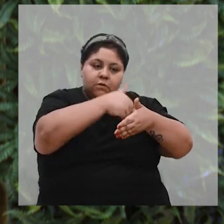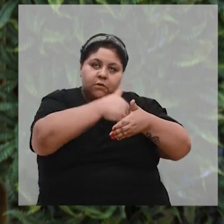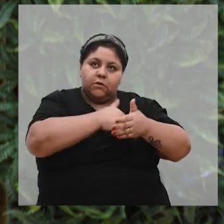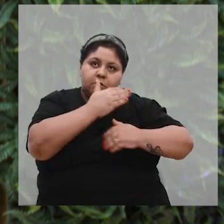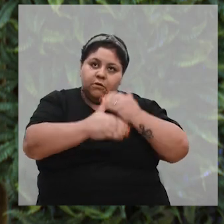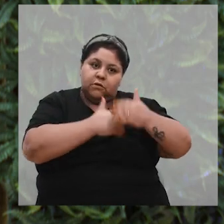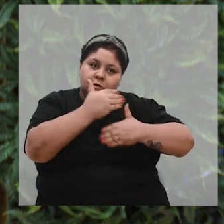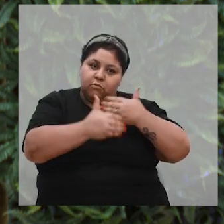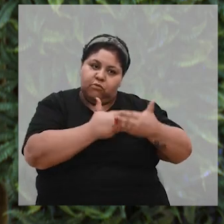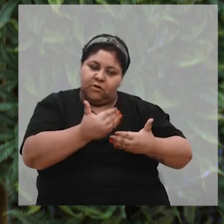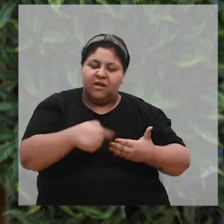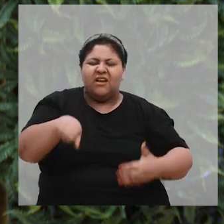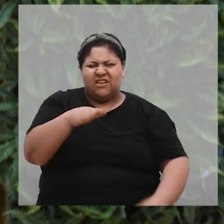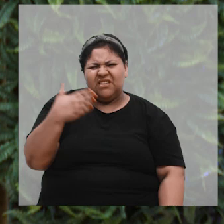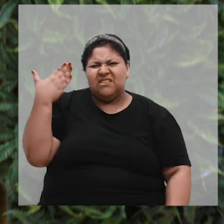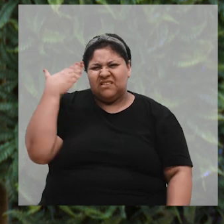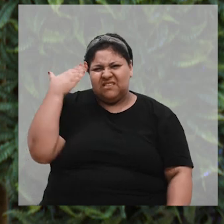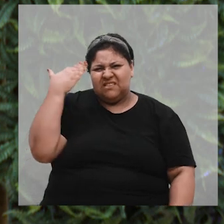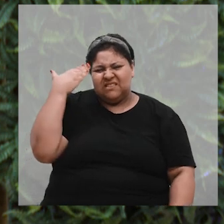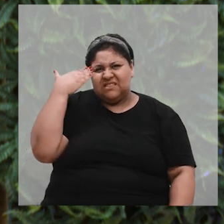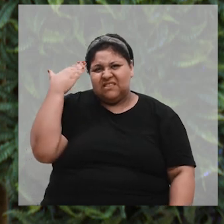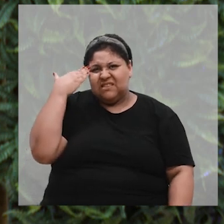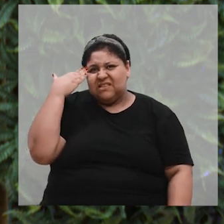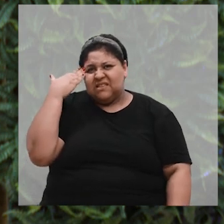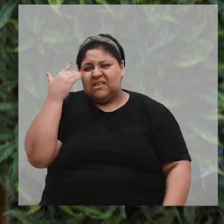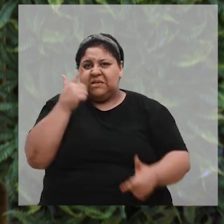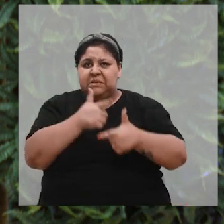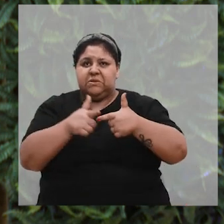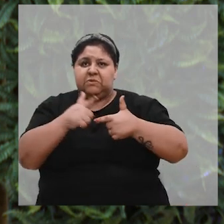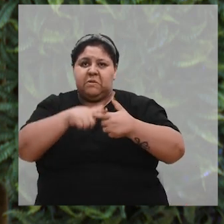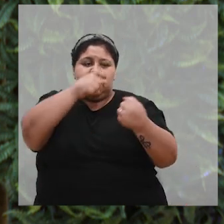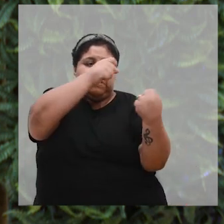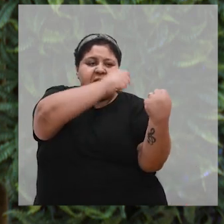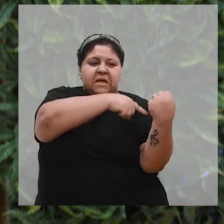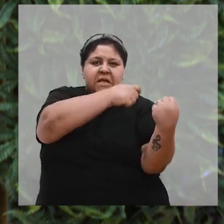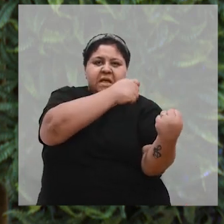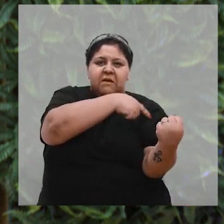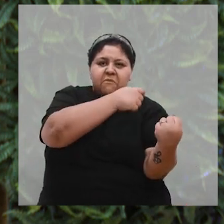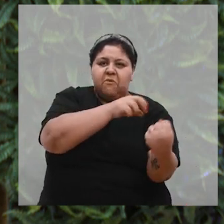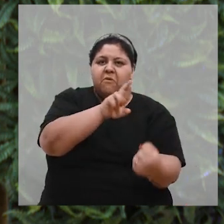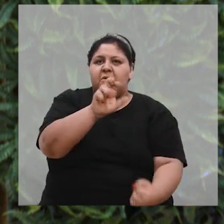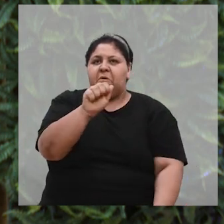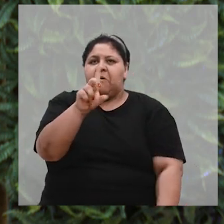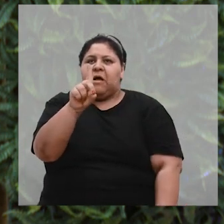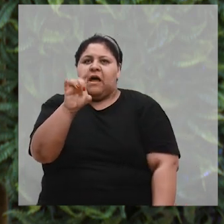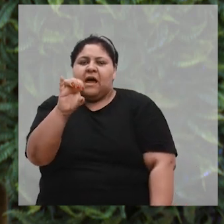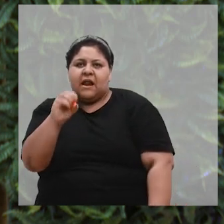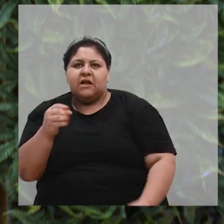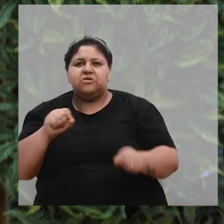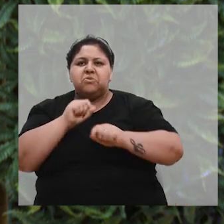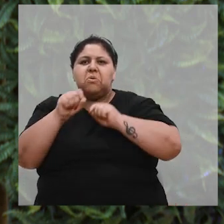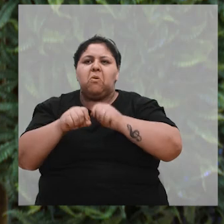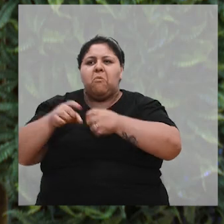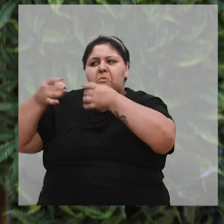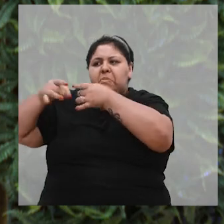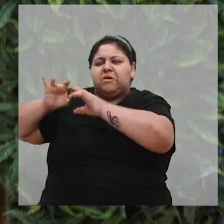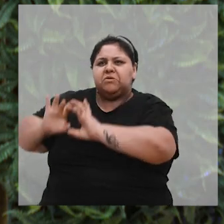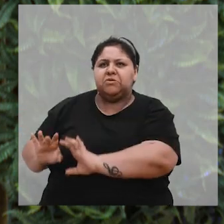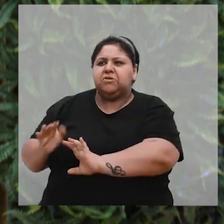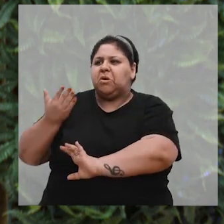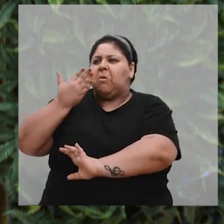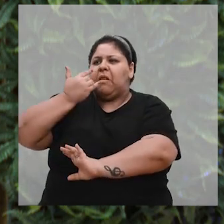dentro desse processo oncológico. A gente sabe das reações da químio, da rádio, né, o quanto acaba também afetando essa